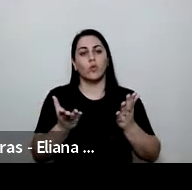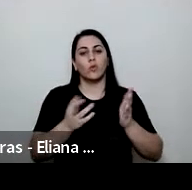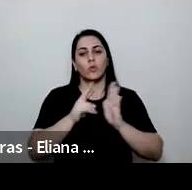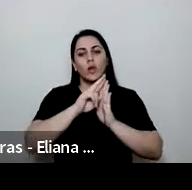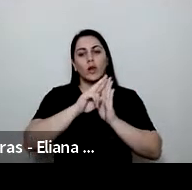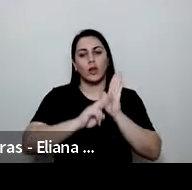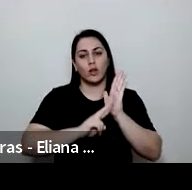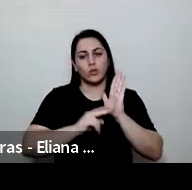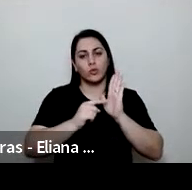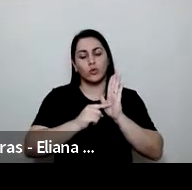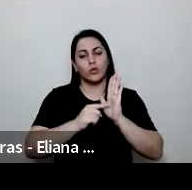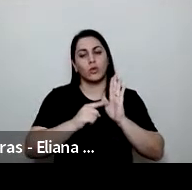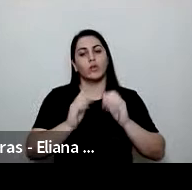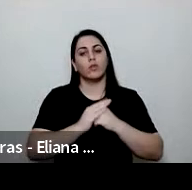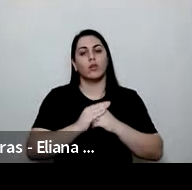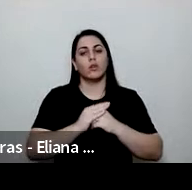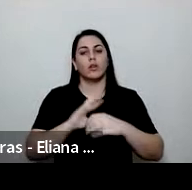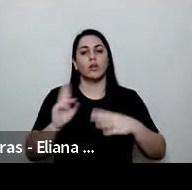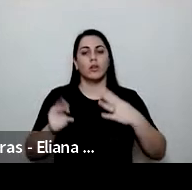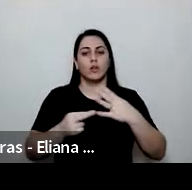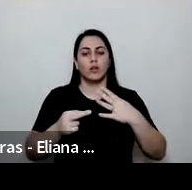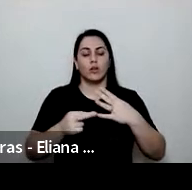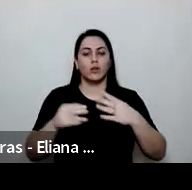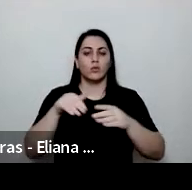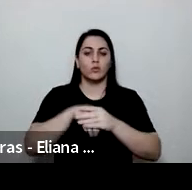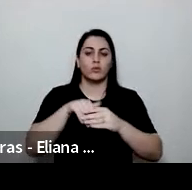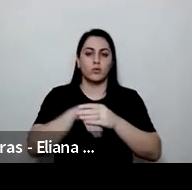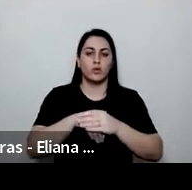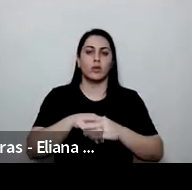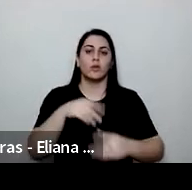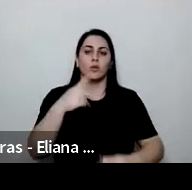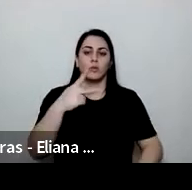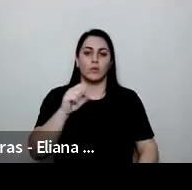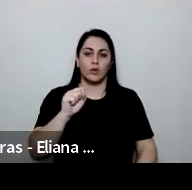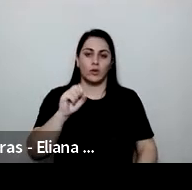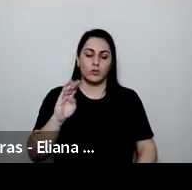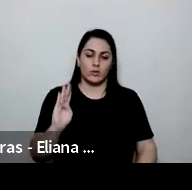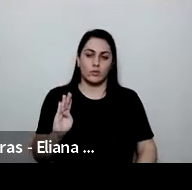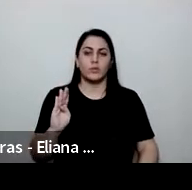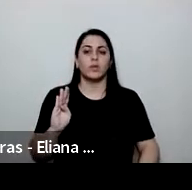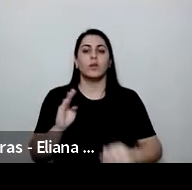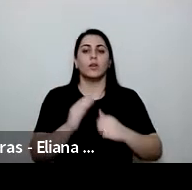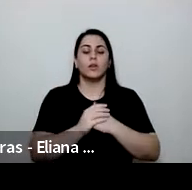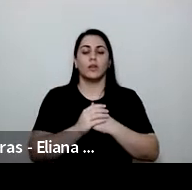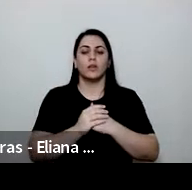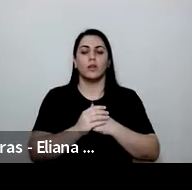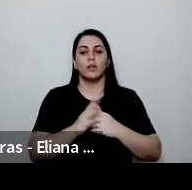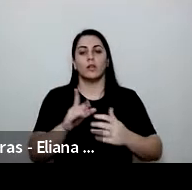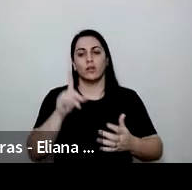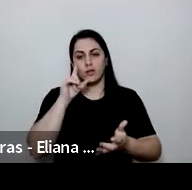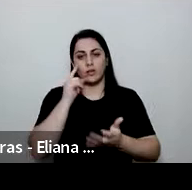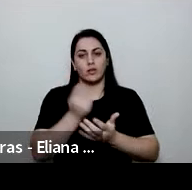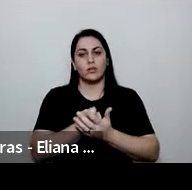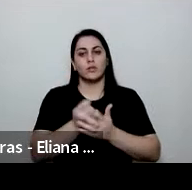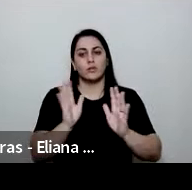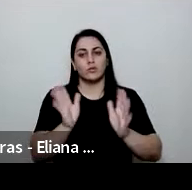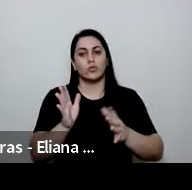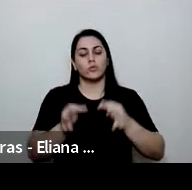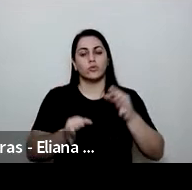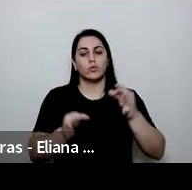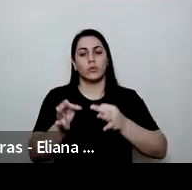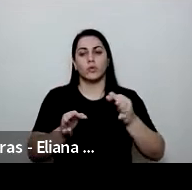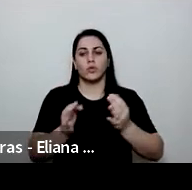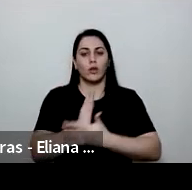trata-se de recurso eleitoral interposto pelo diretório Estadual do partido socialista brasileiro em Face da sentença de minha Lavra Que julgou